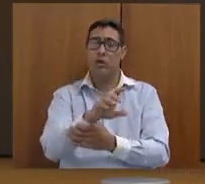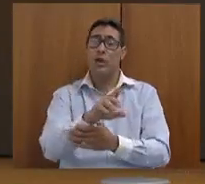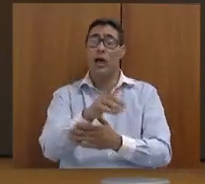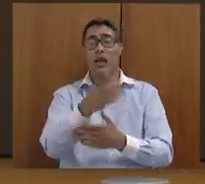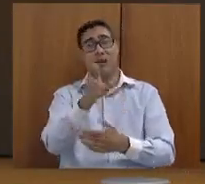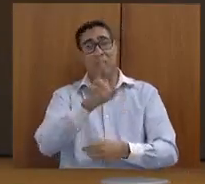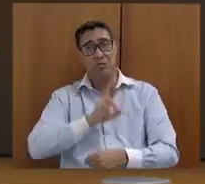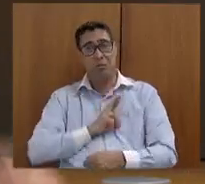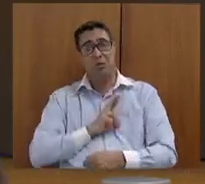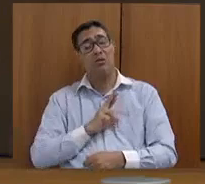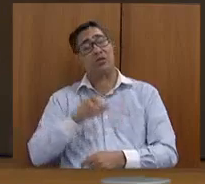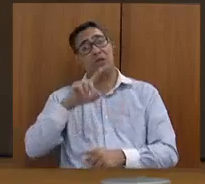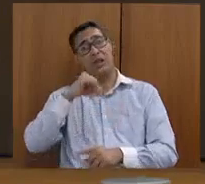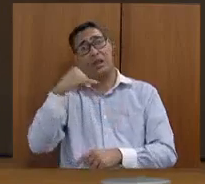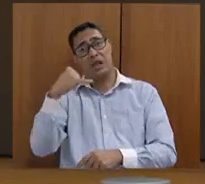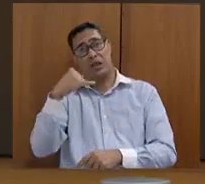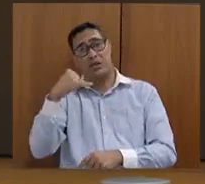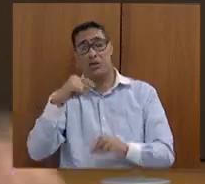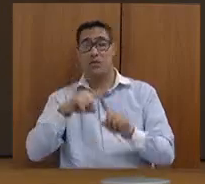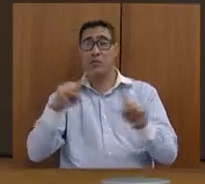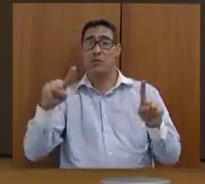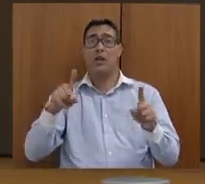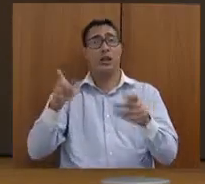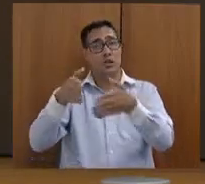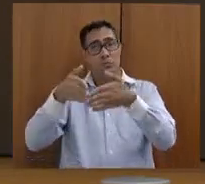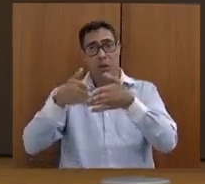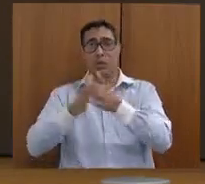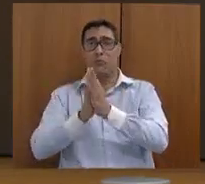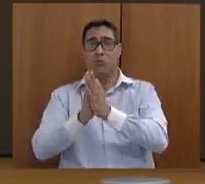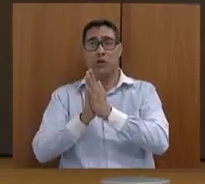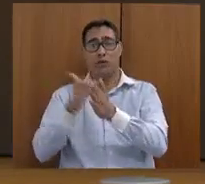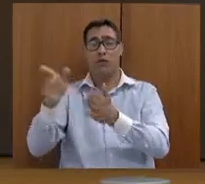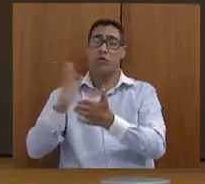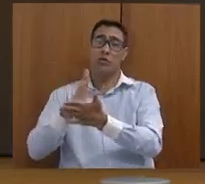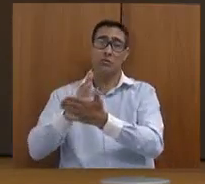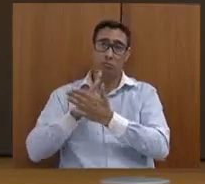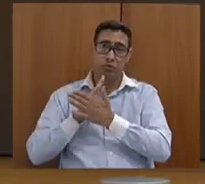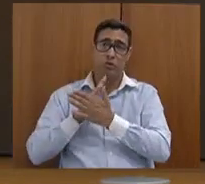intervenção porque aquilo é bastante importante também